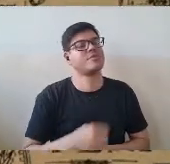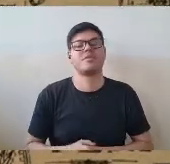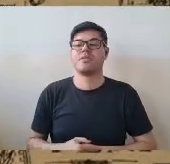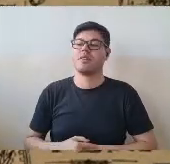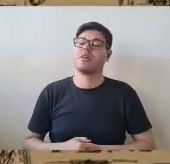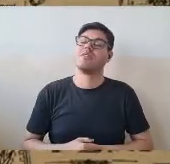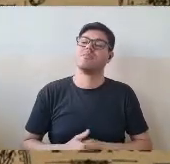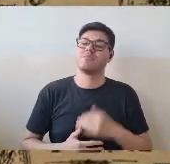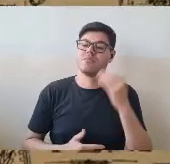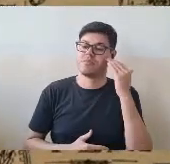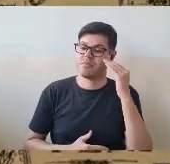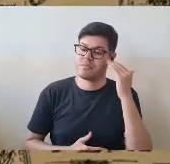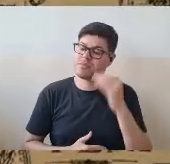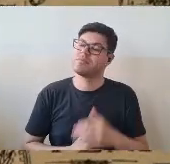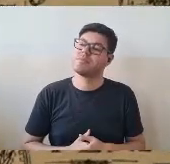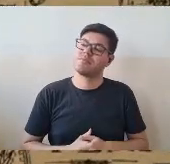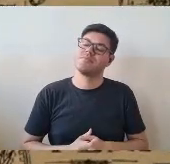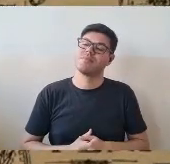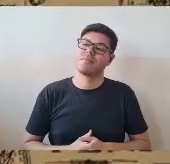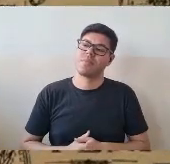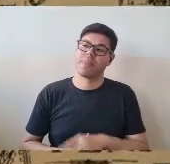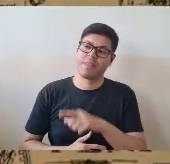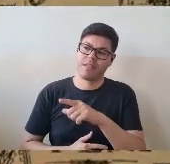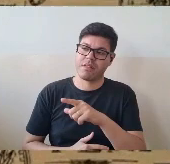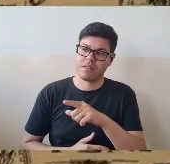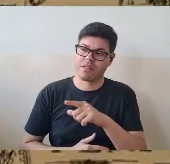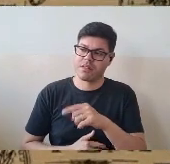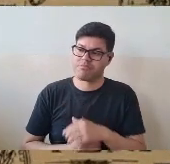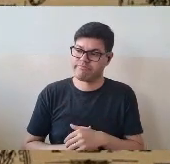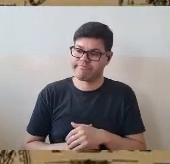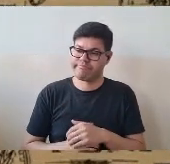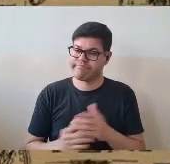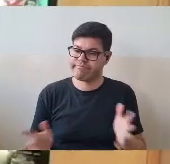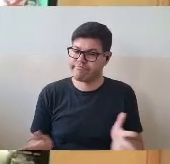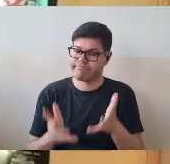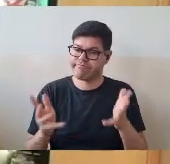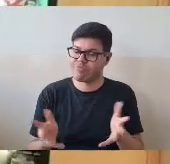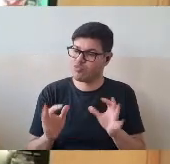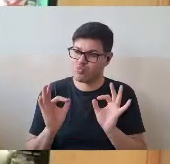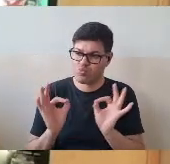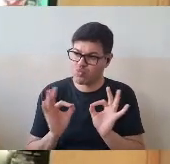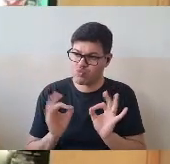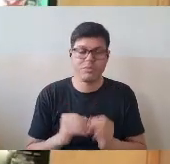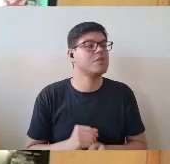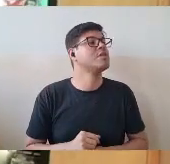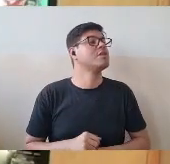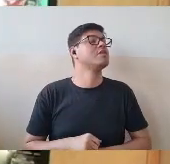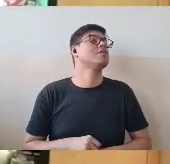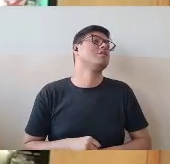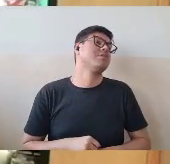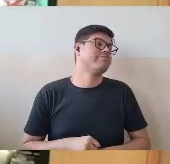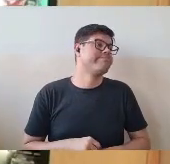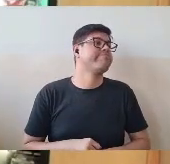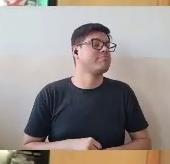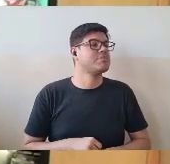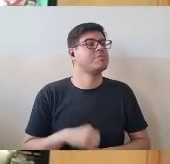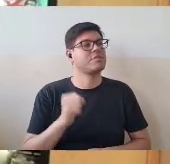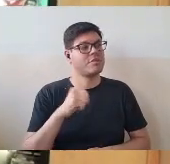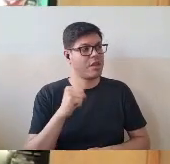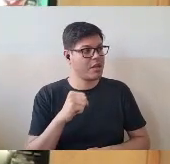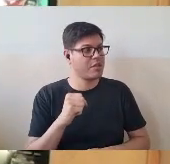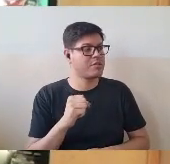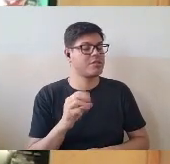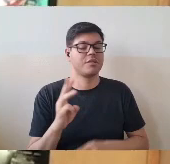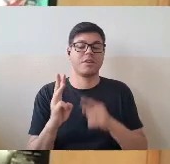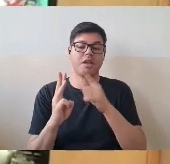nunca incentivou? estimulei, nunca incentivei, tá? E, bem como também o Jardelzinho. O Jardelzinho foi a opção dele, tá, de